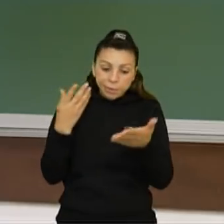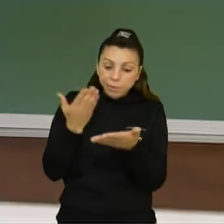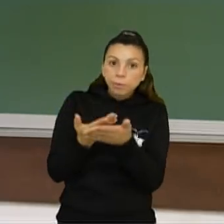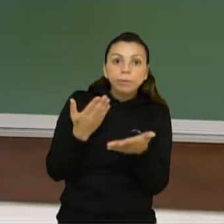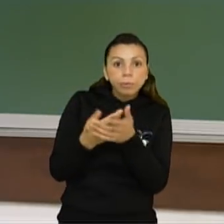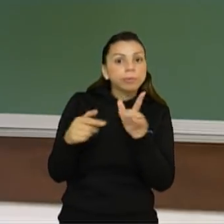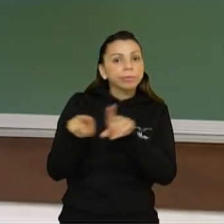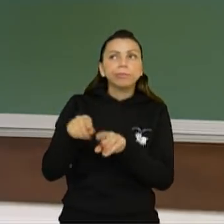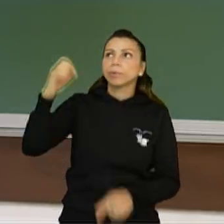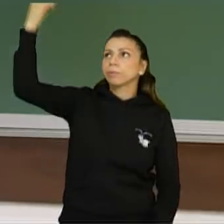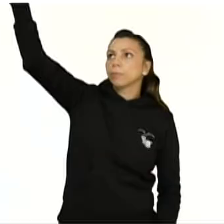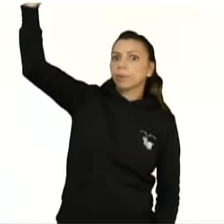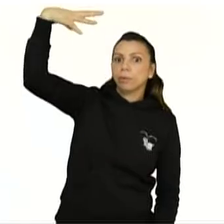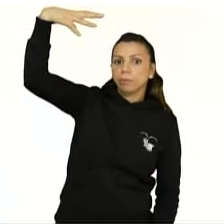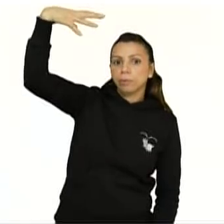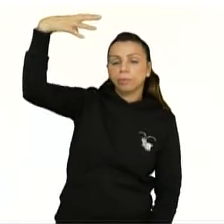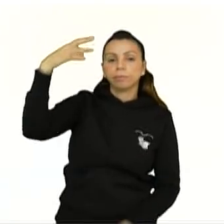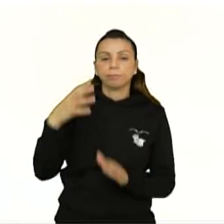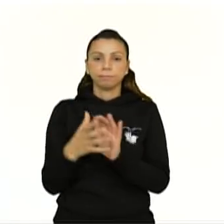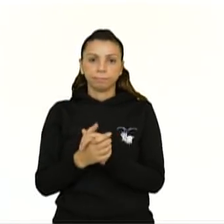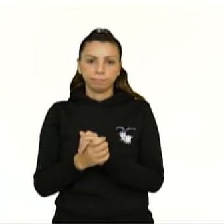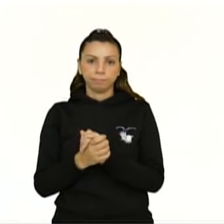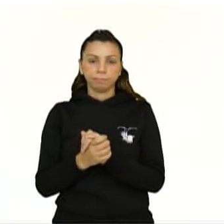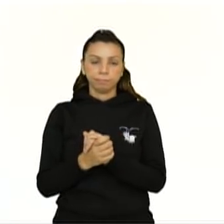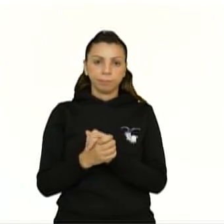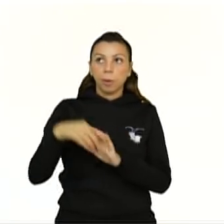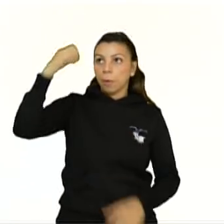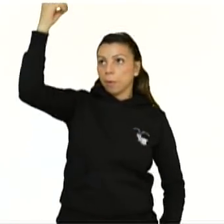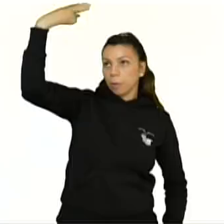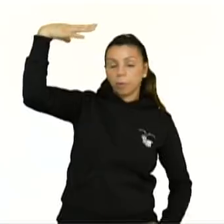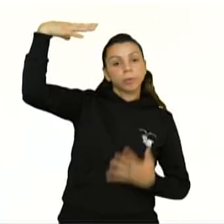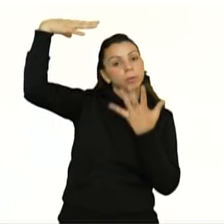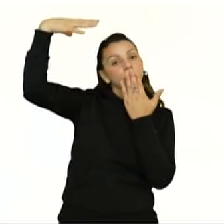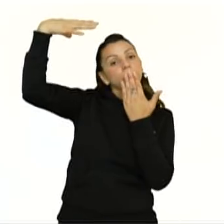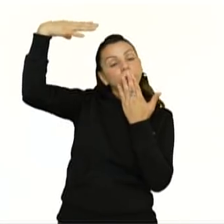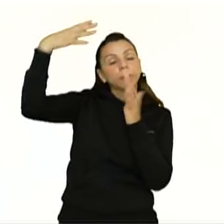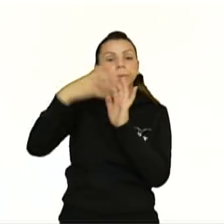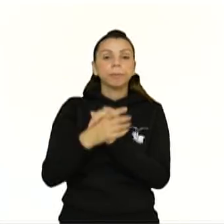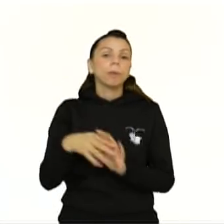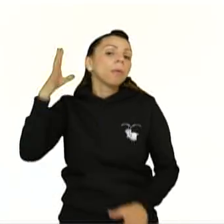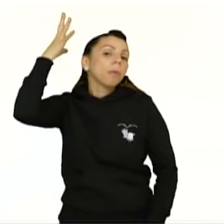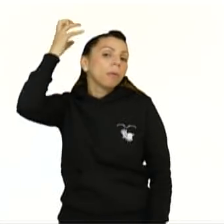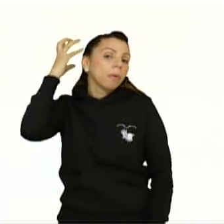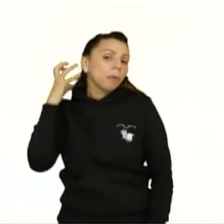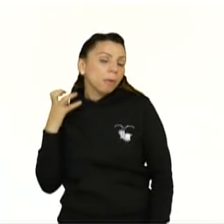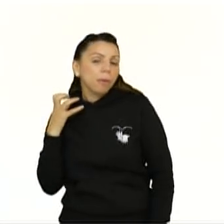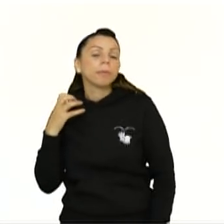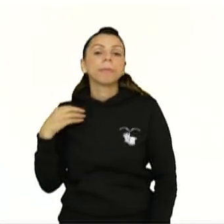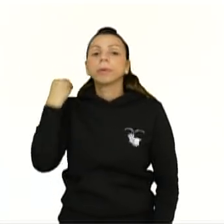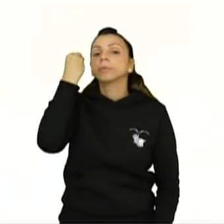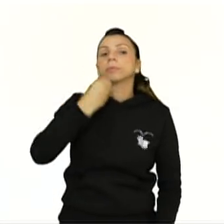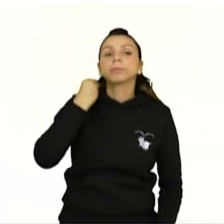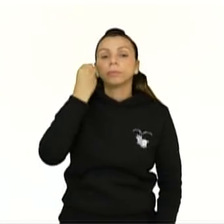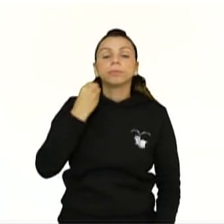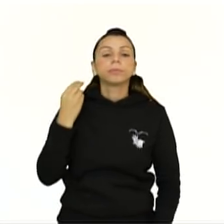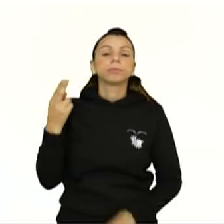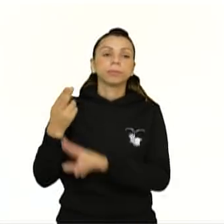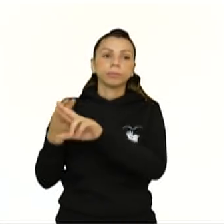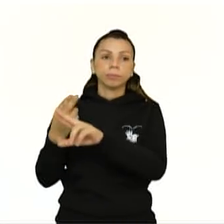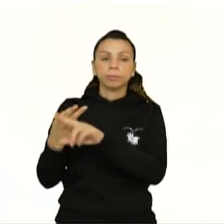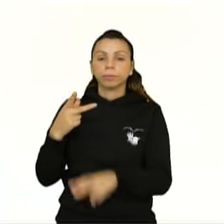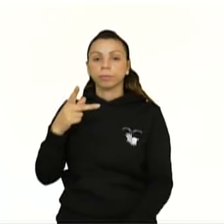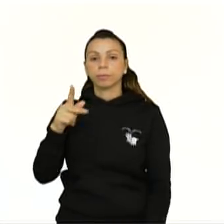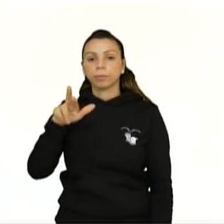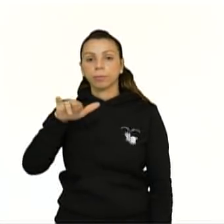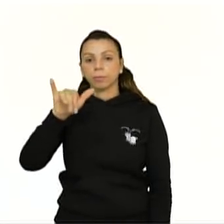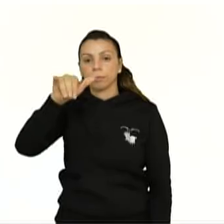luz. Tá, a produção do estudo da luz com respeito à cor, tá? Então, Isaac Newton vai fazer uma experiência exatamente usando o prisma, em